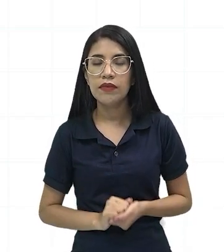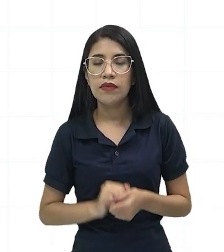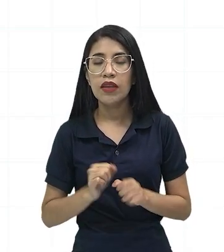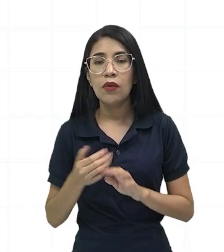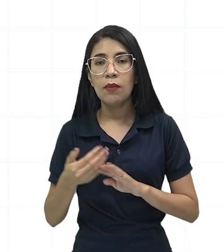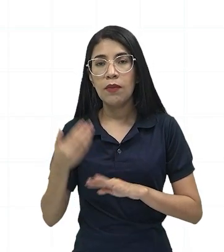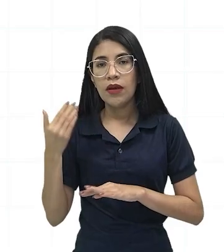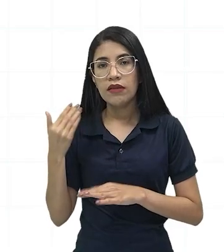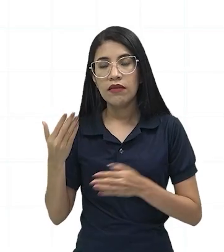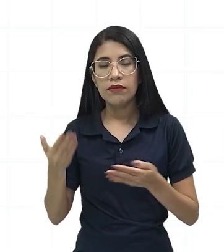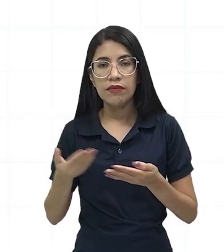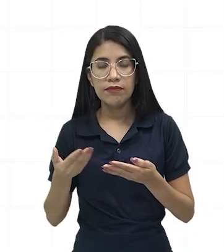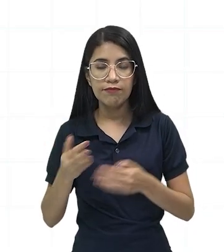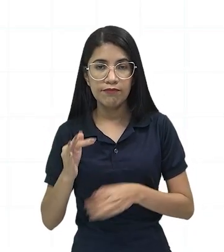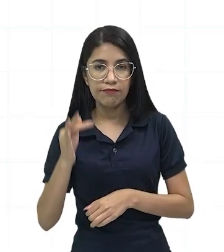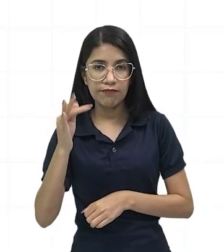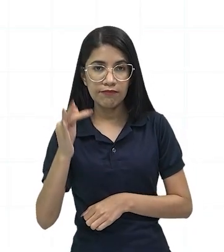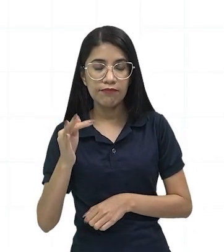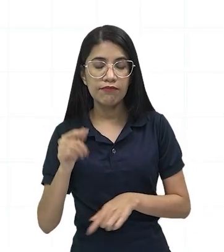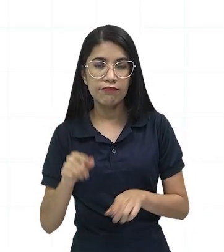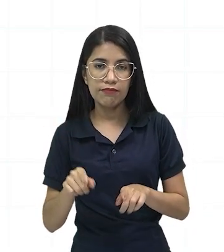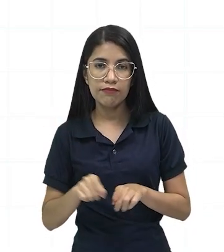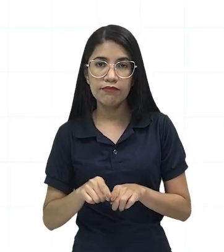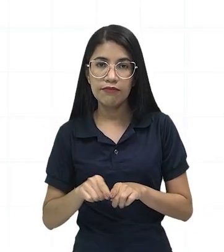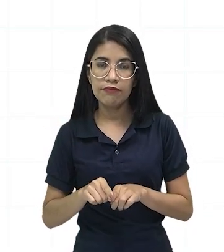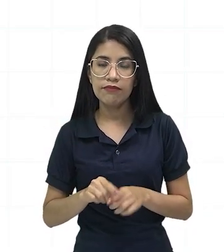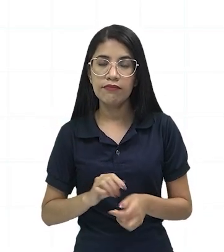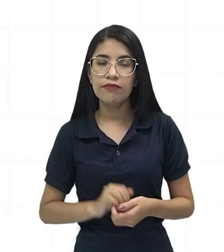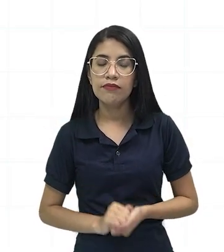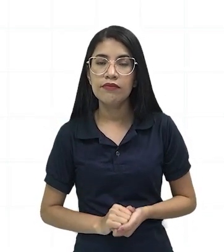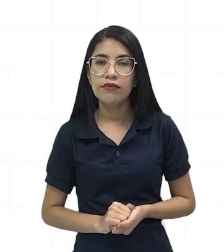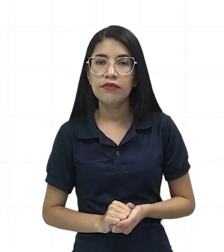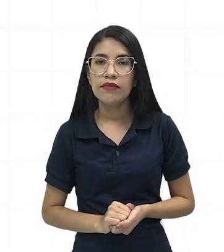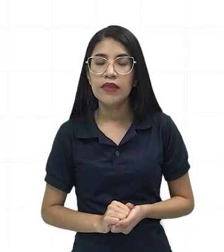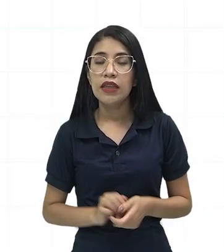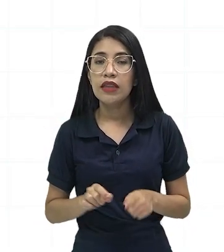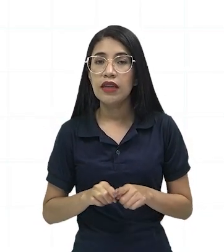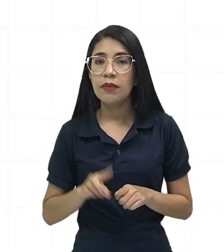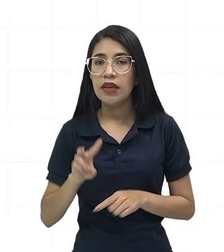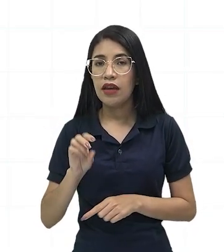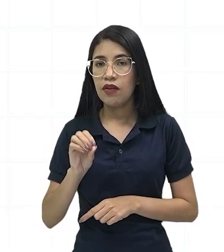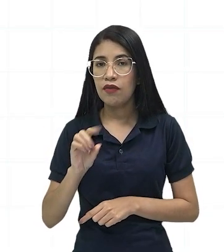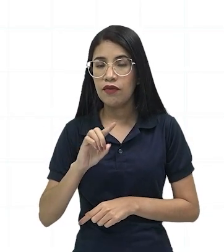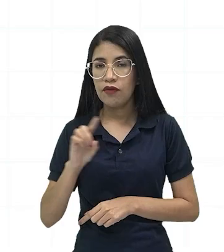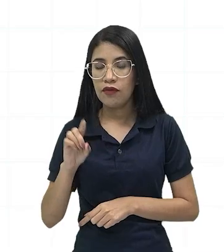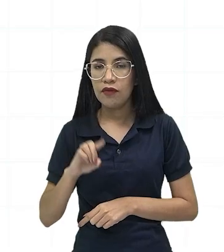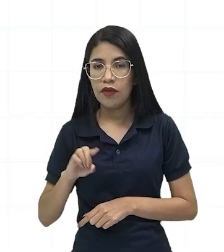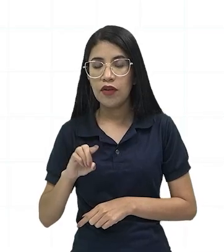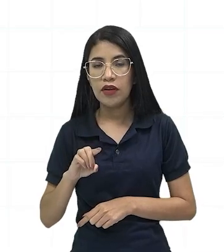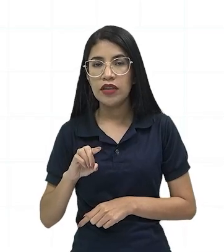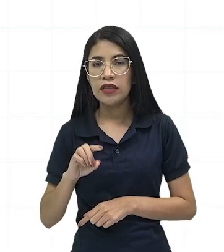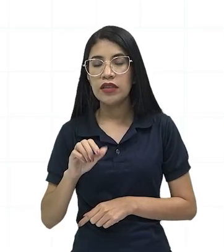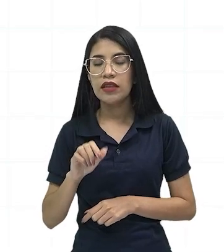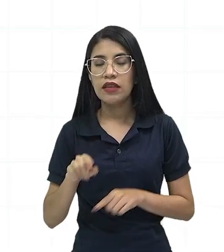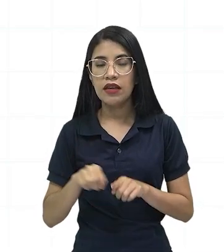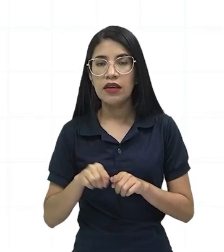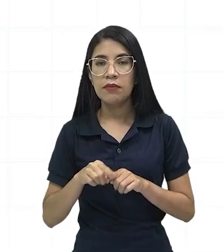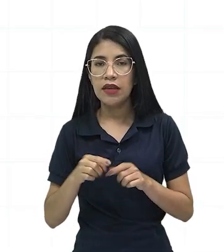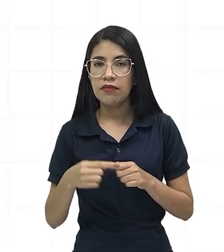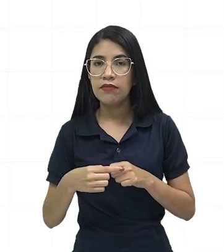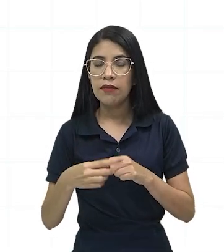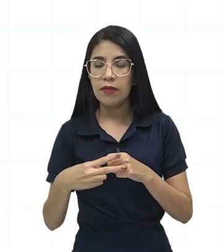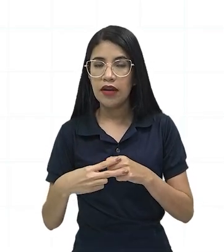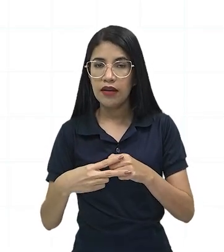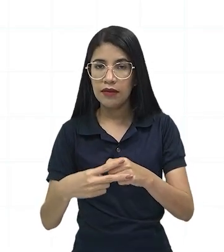tempo, passado, presente e futuro. E por aí vai. Até a voz a gente vai falar também sobre. Então observem comigo essa tabela